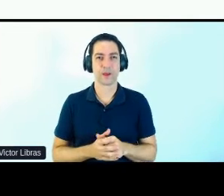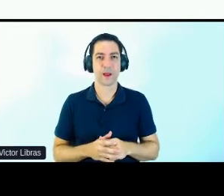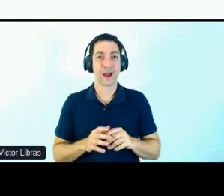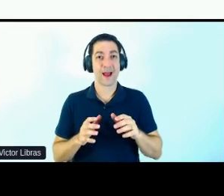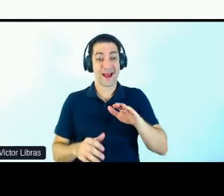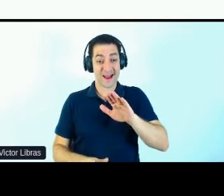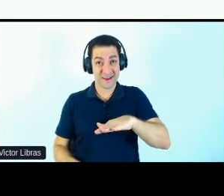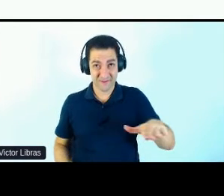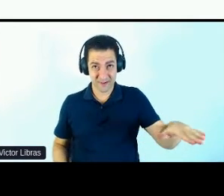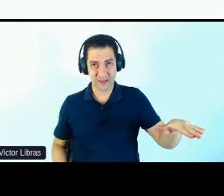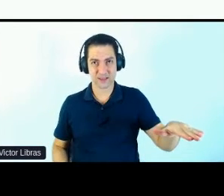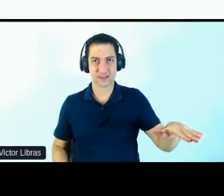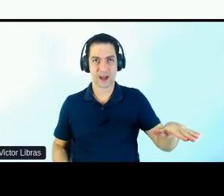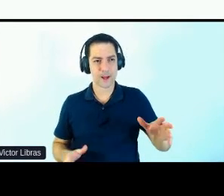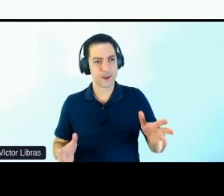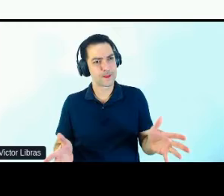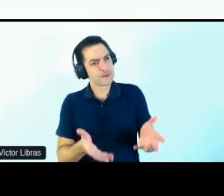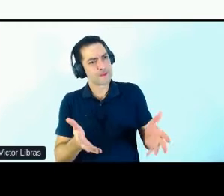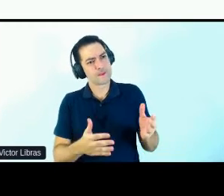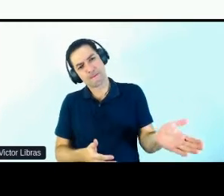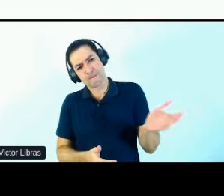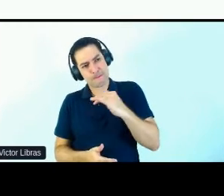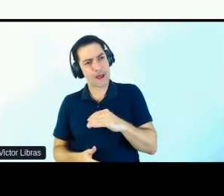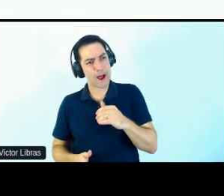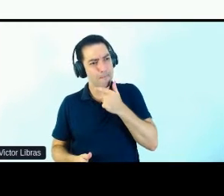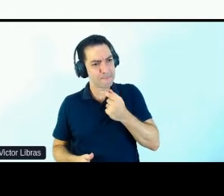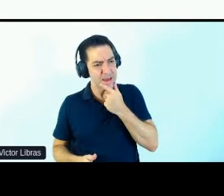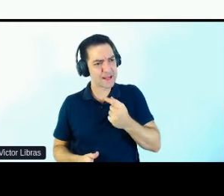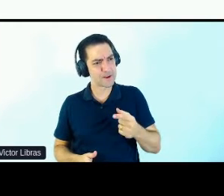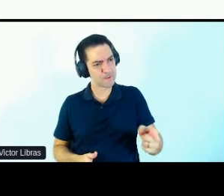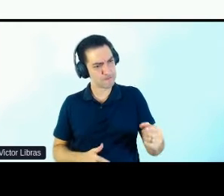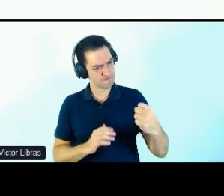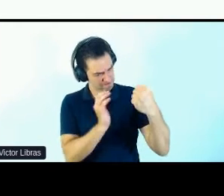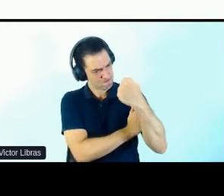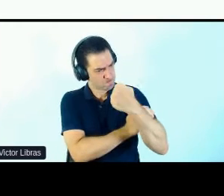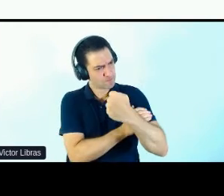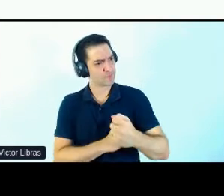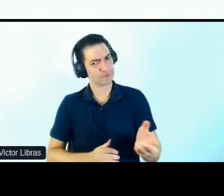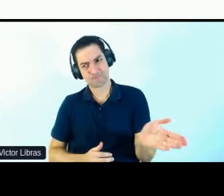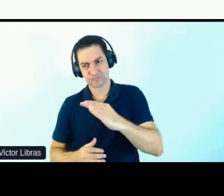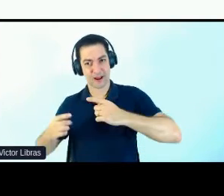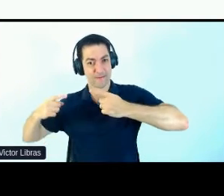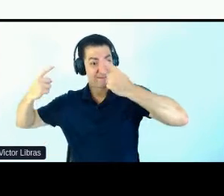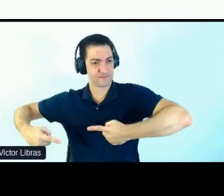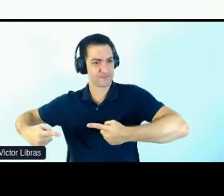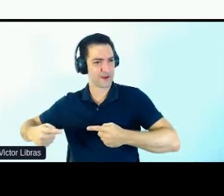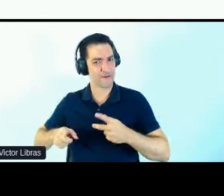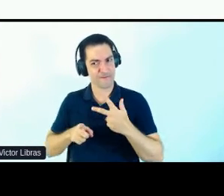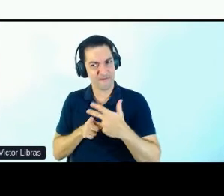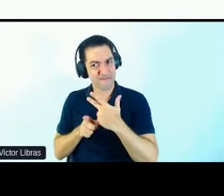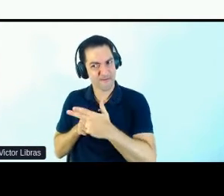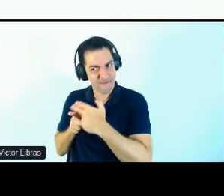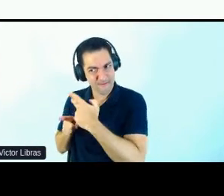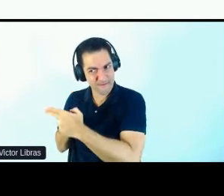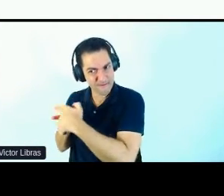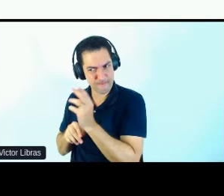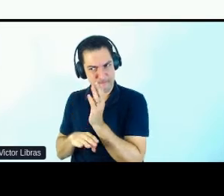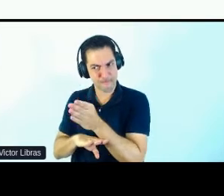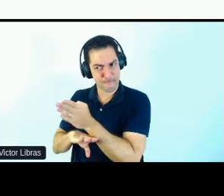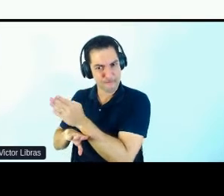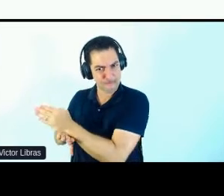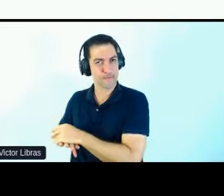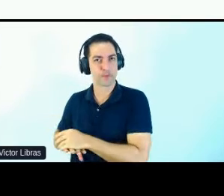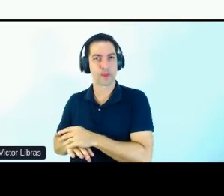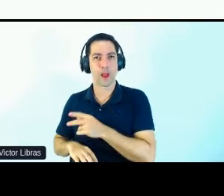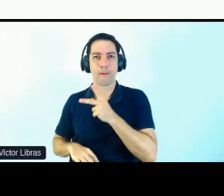a encararem desafios, sempre se arriscarem e vencer. Então, os próprios pais e os professores chegam até a